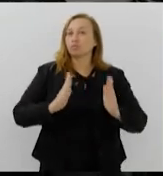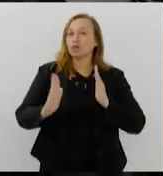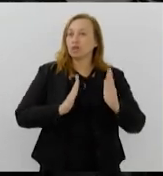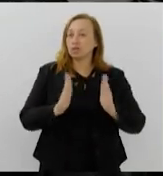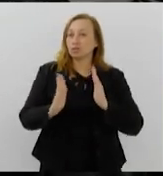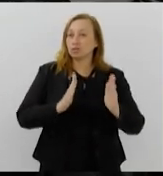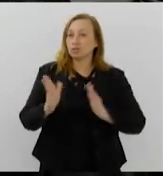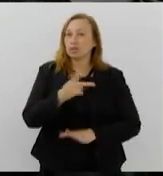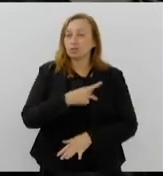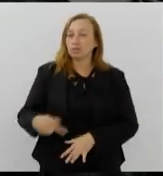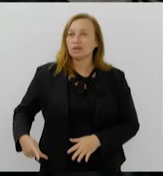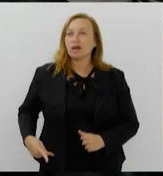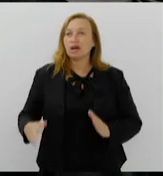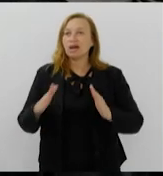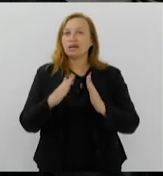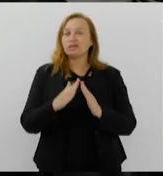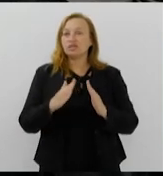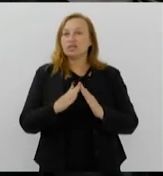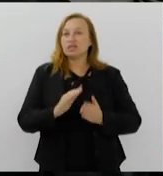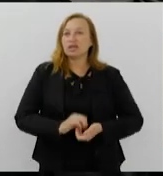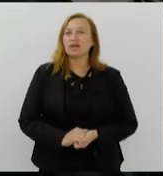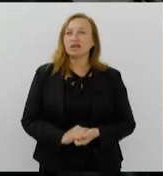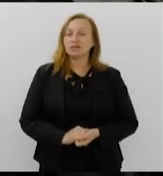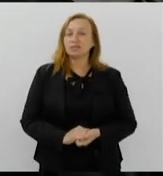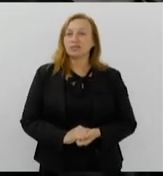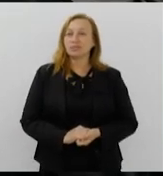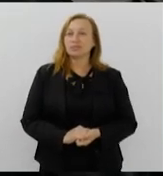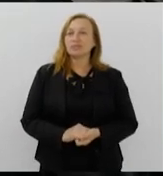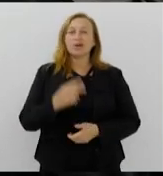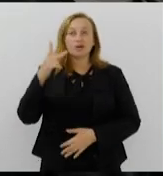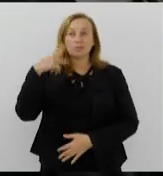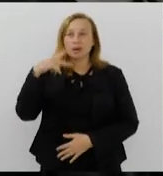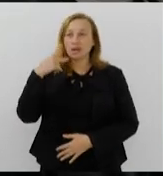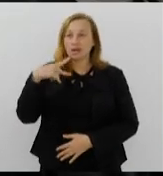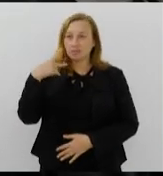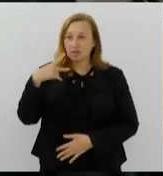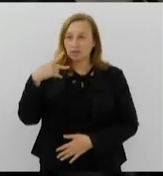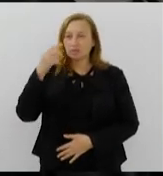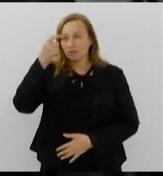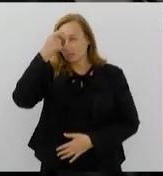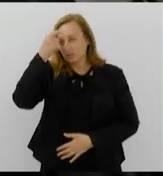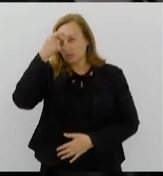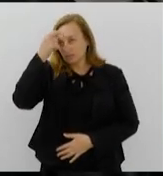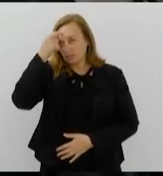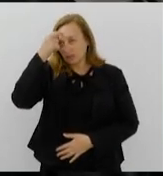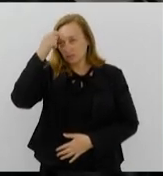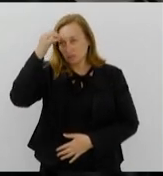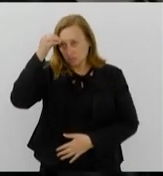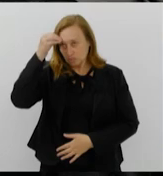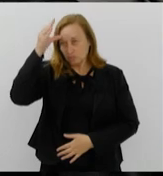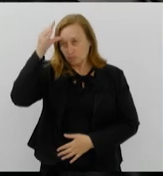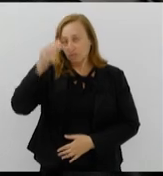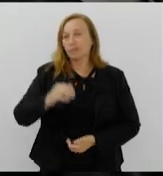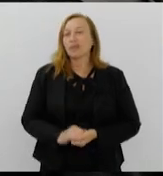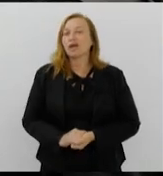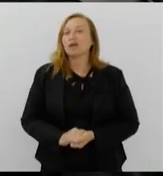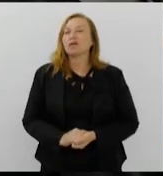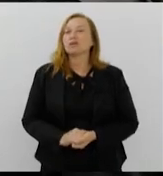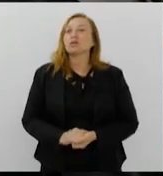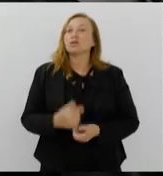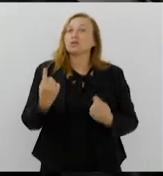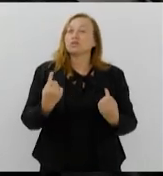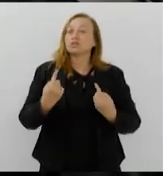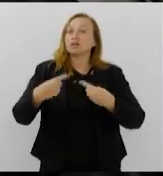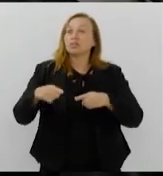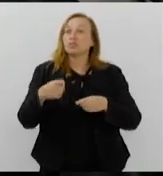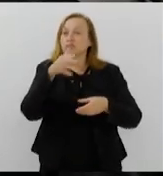de presidência da Casa. O parlamento está maduro, no que pese as dificuldades. Nós vamos enfrentar, depois das